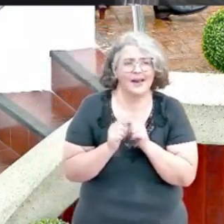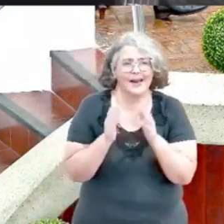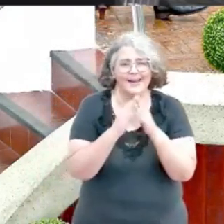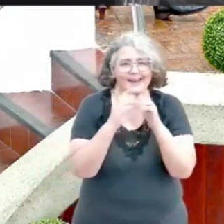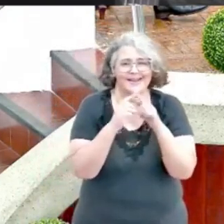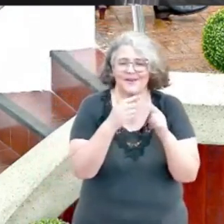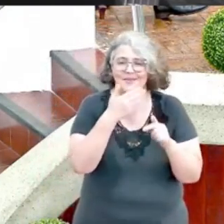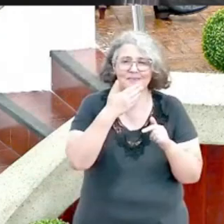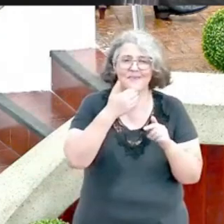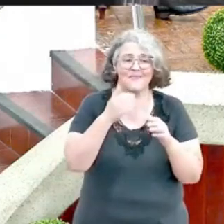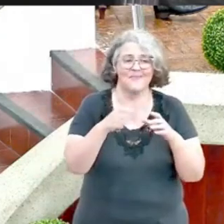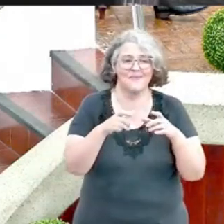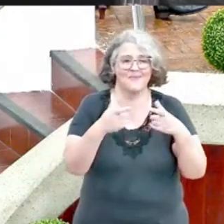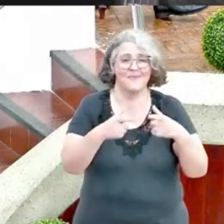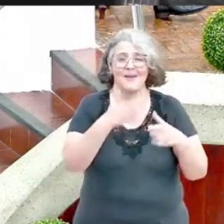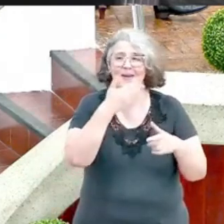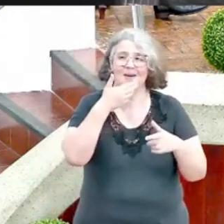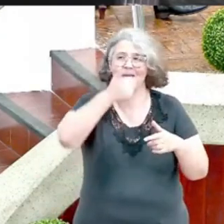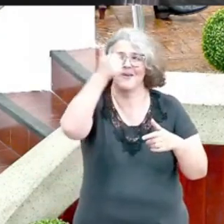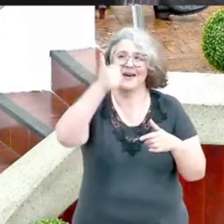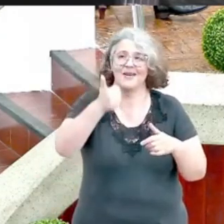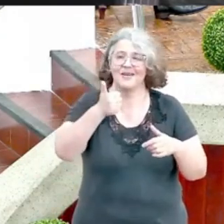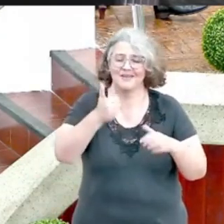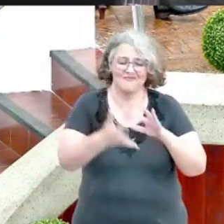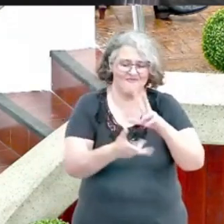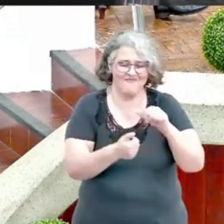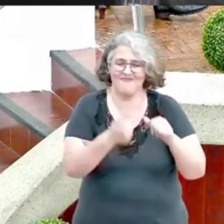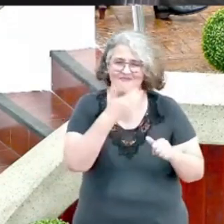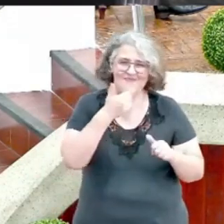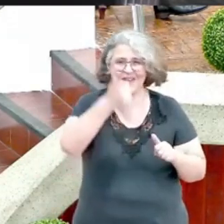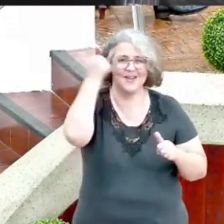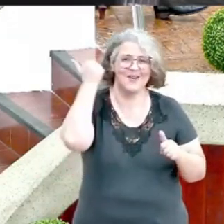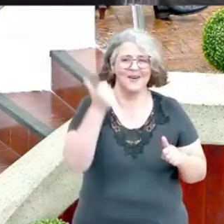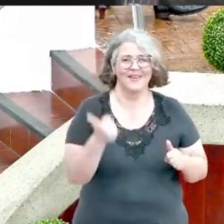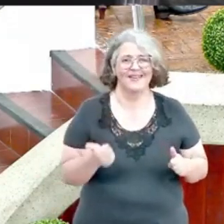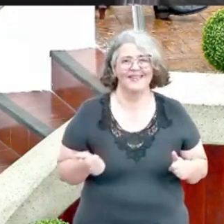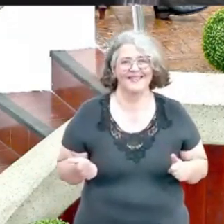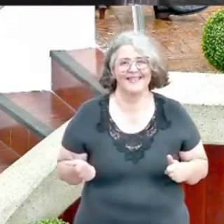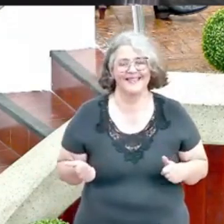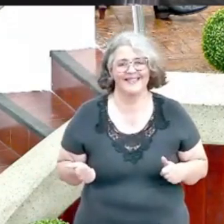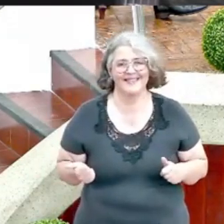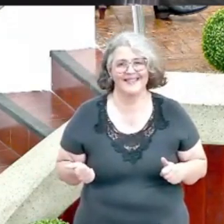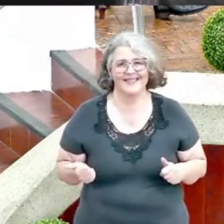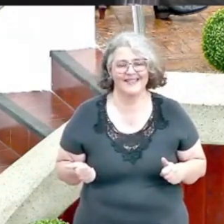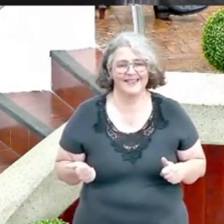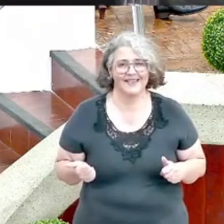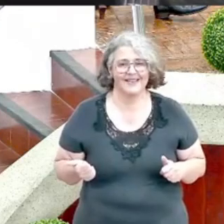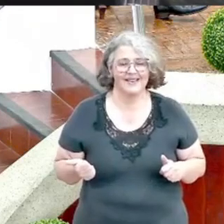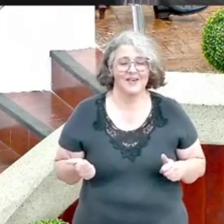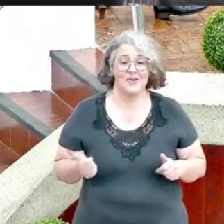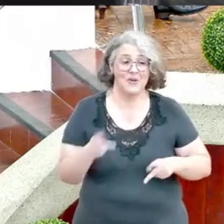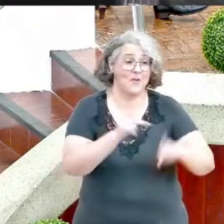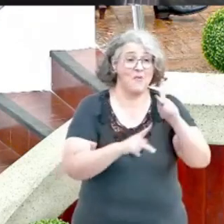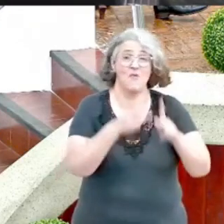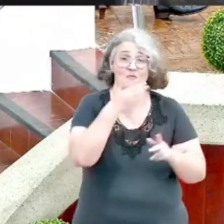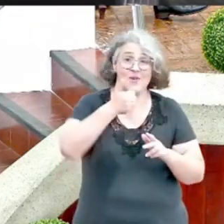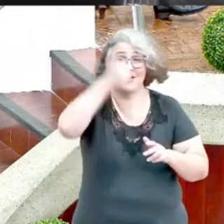melhor povo do mundo. Quem ouve você falar, pensa o quê da